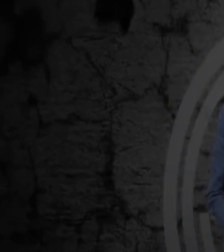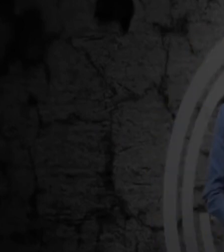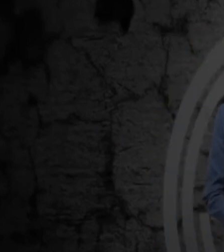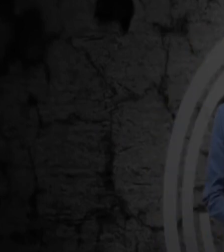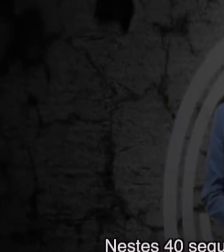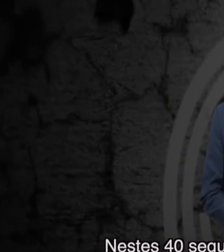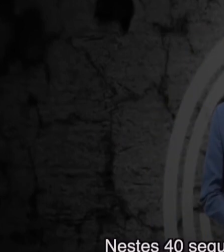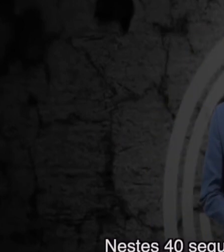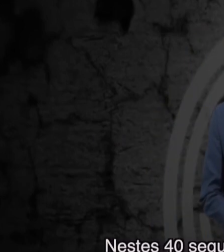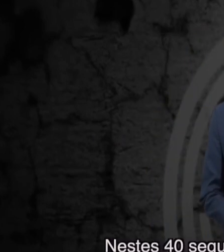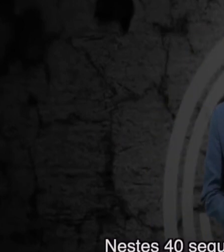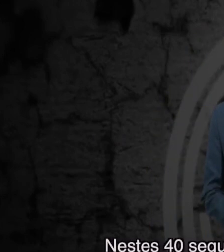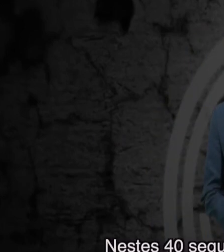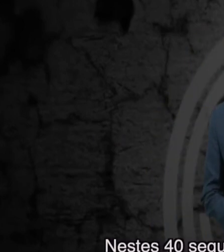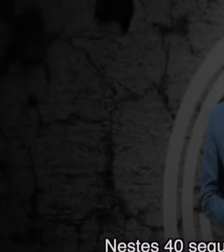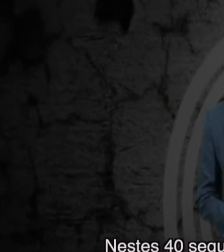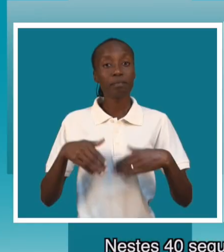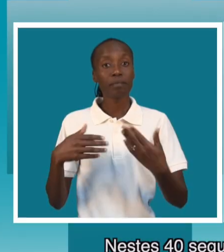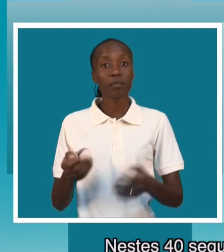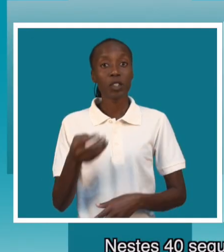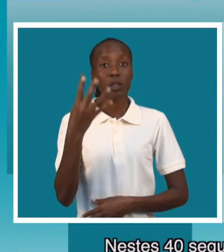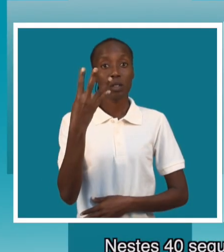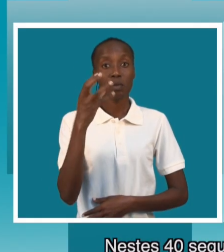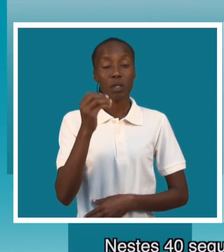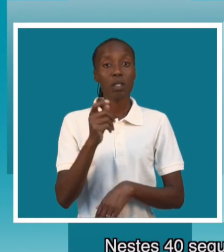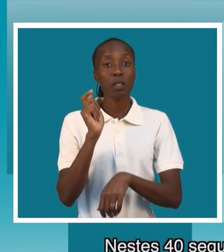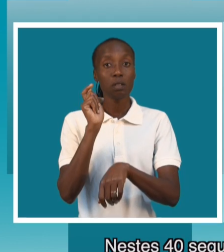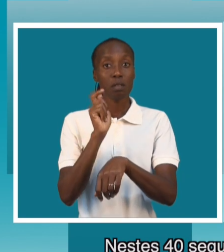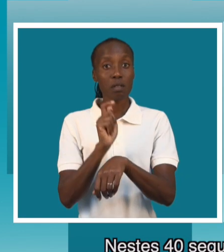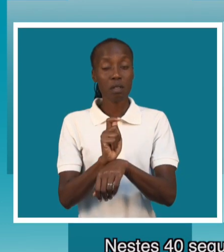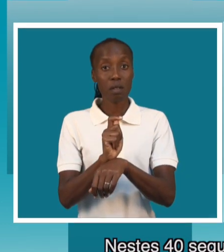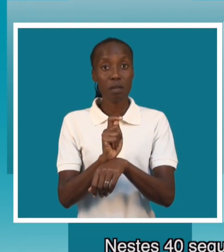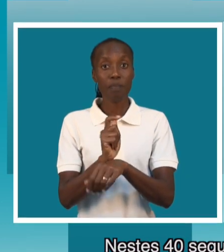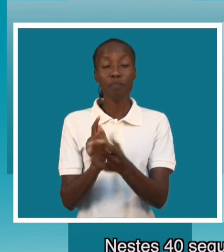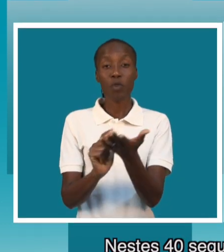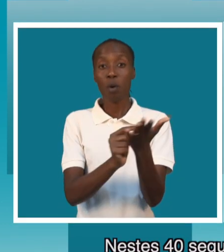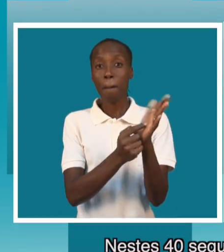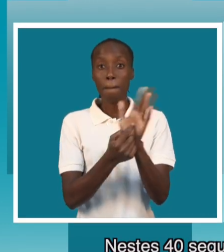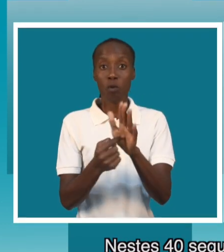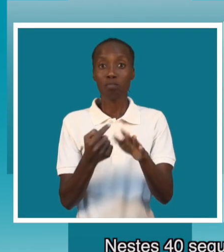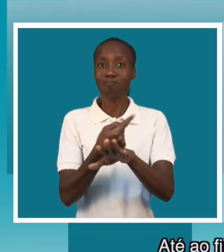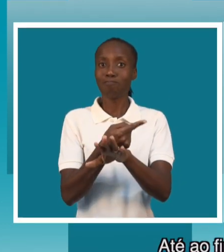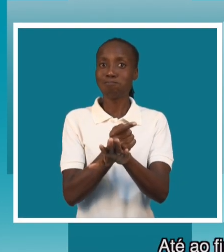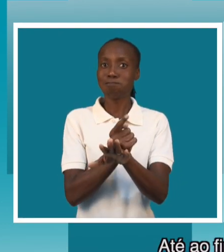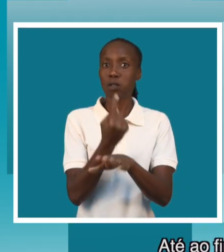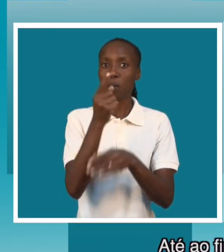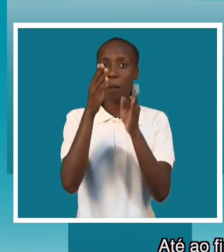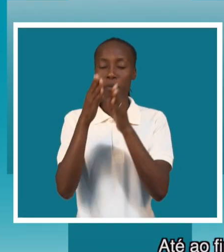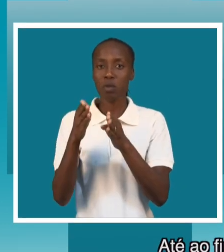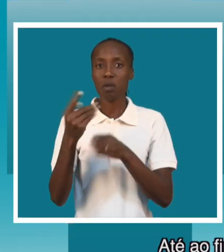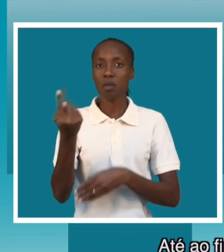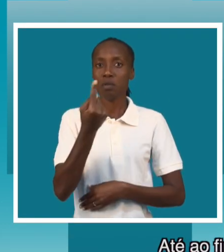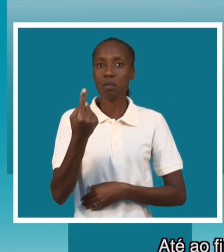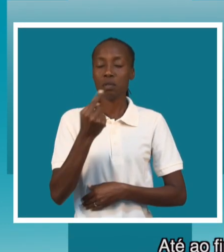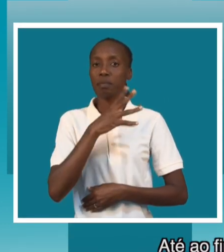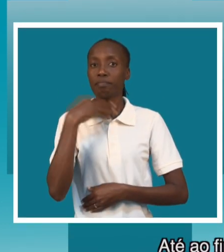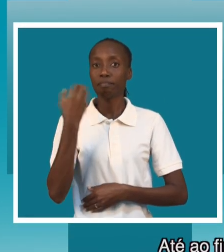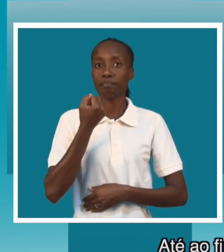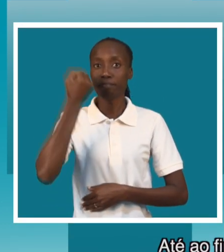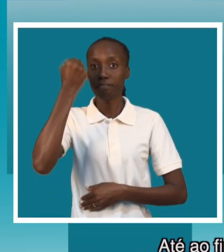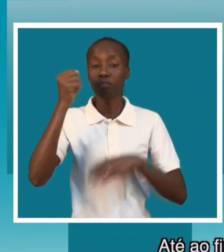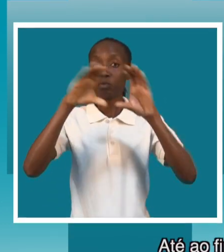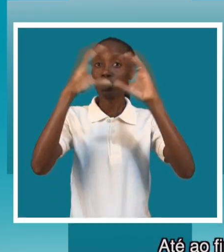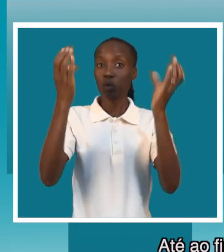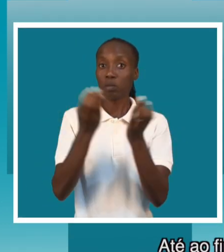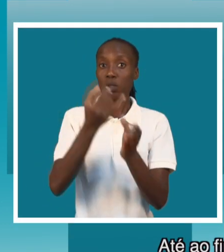Nesses 40 segundos, cronometrados pelo relógio, uma pessoa cometeu suicídio no mundo. Ao final do ano, 800 mil